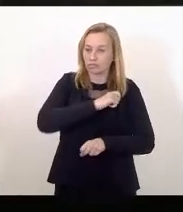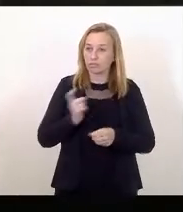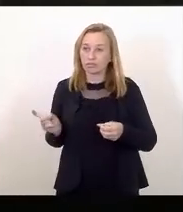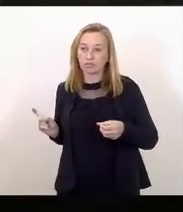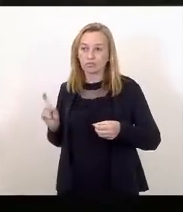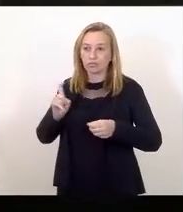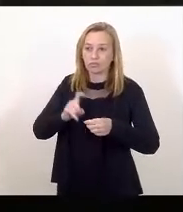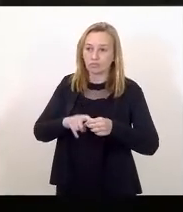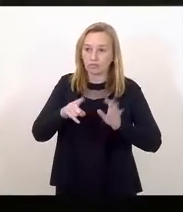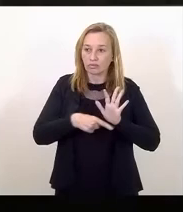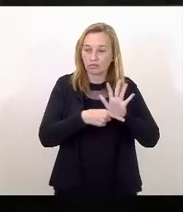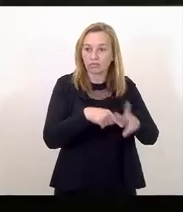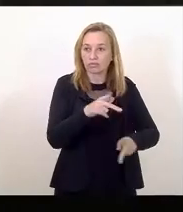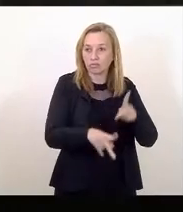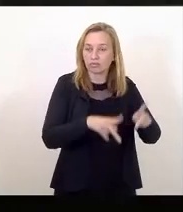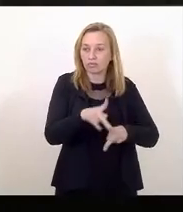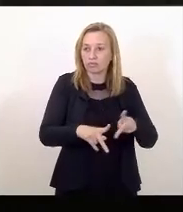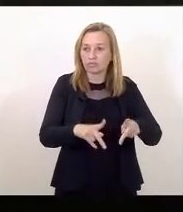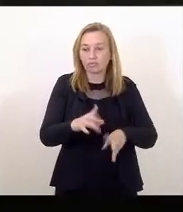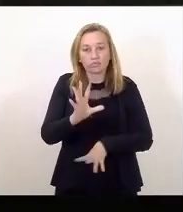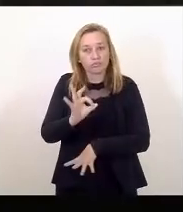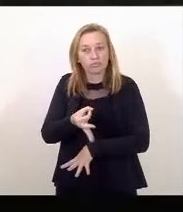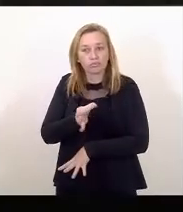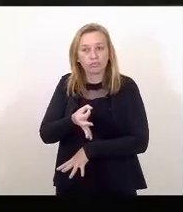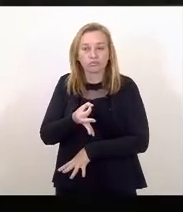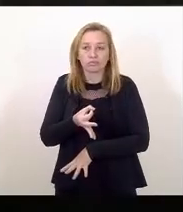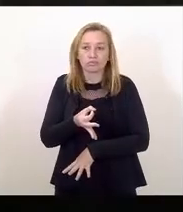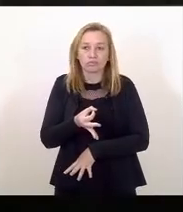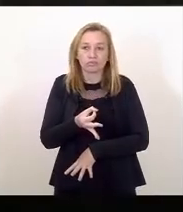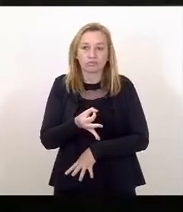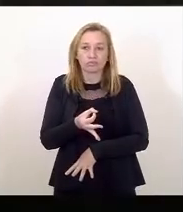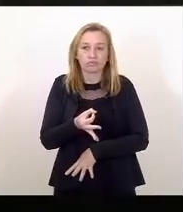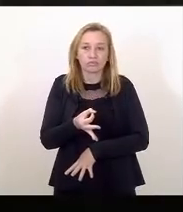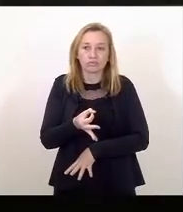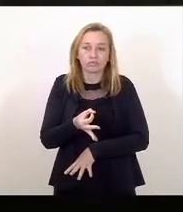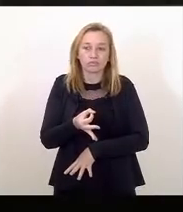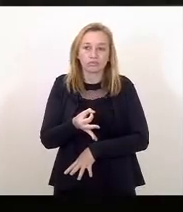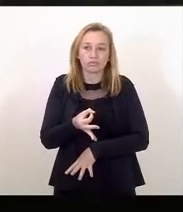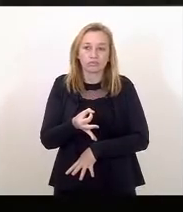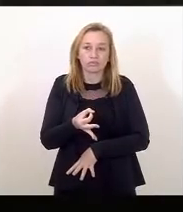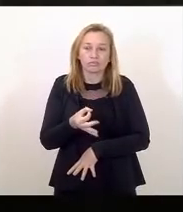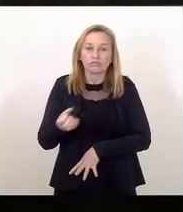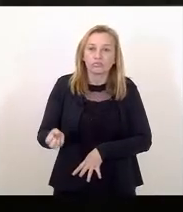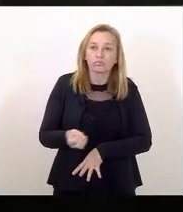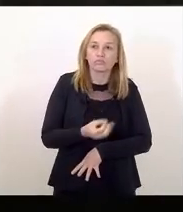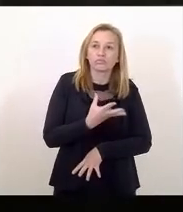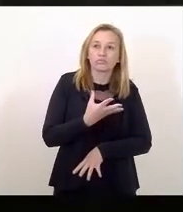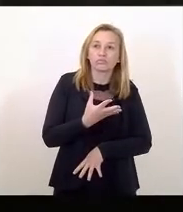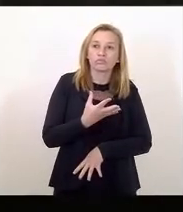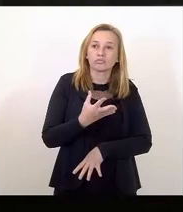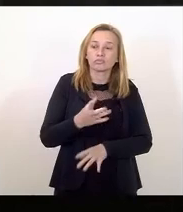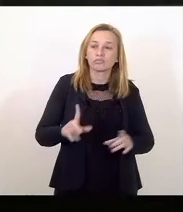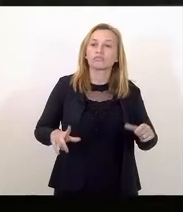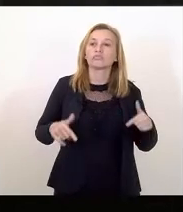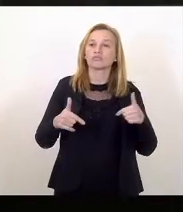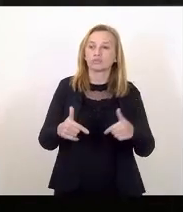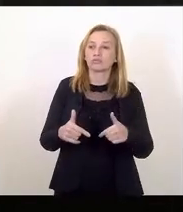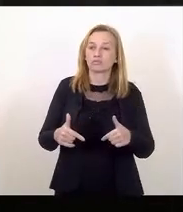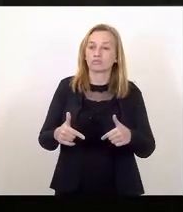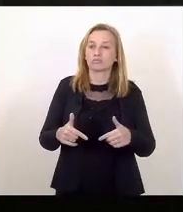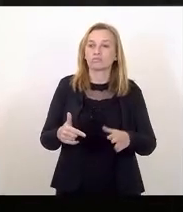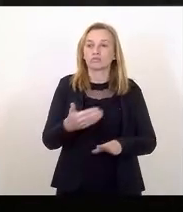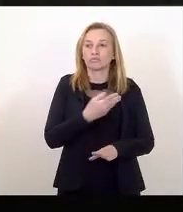população com a garantia, por exemplo, de espaços de novas formas, de novos espaços de